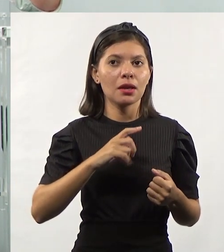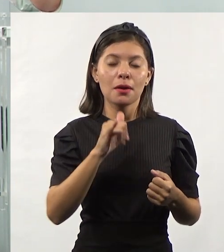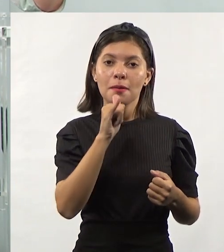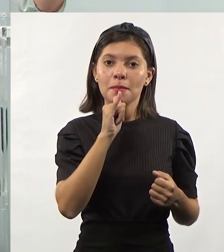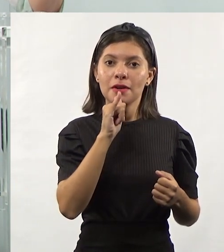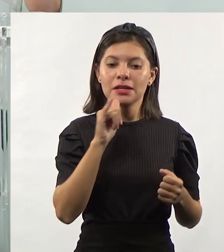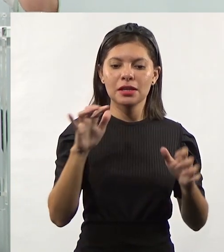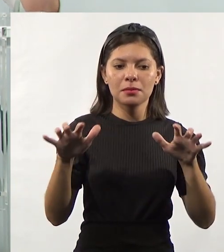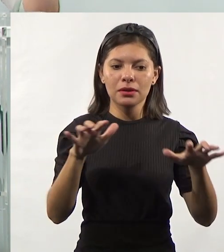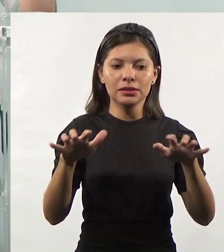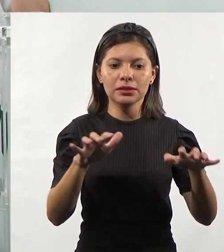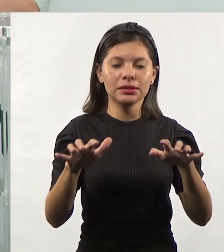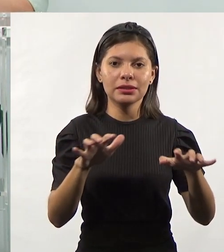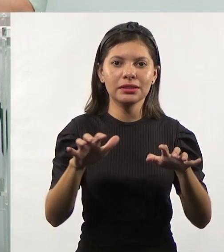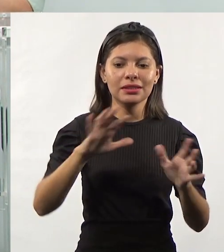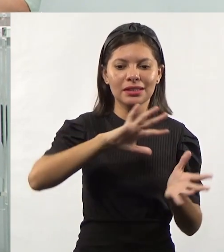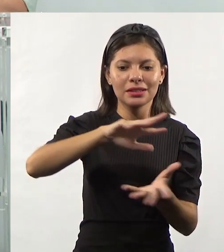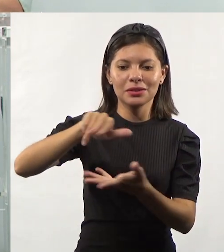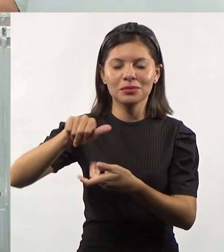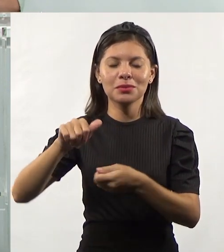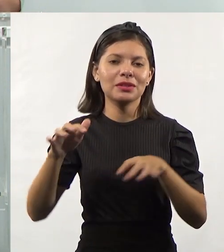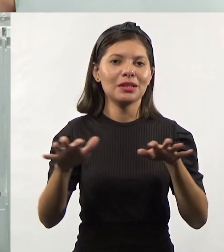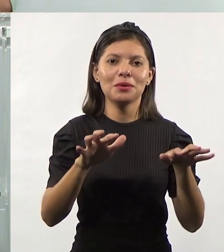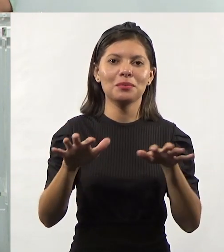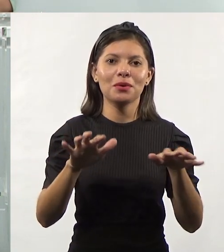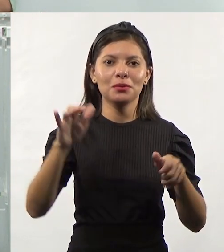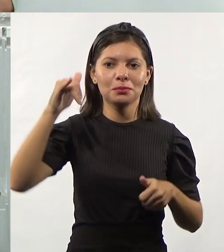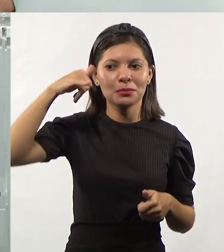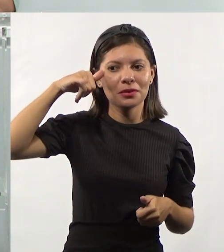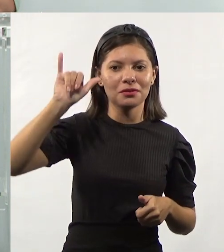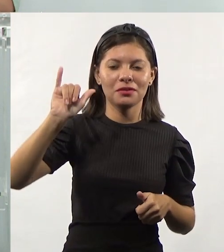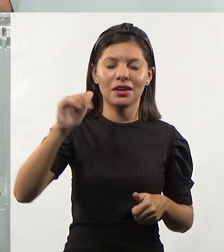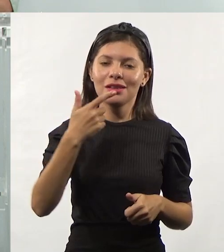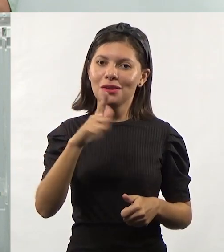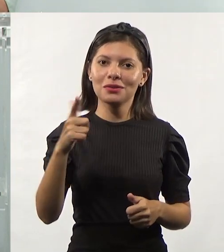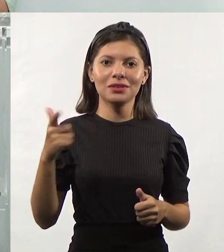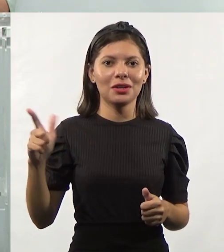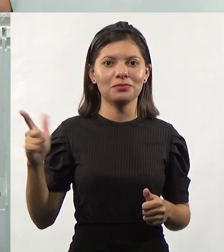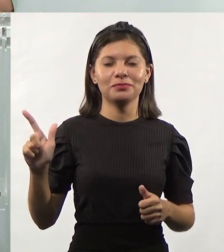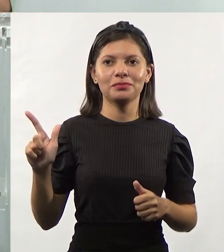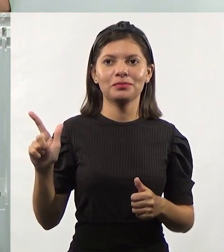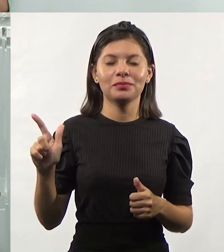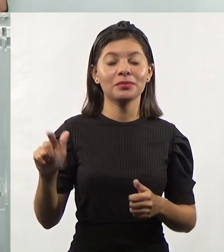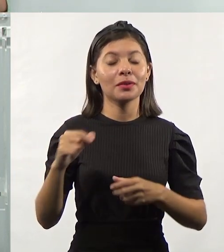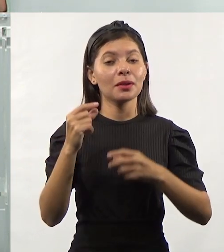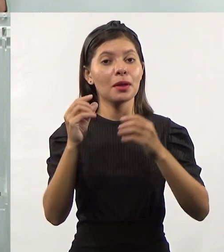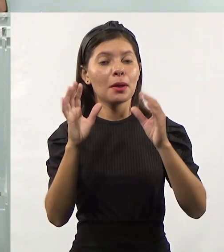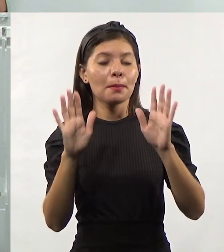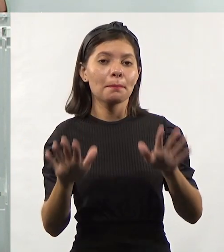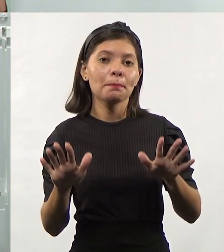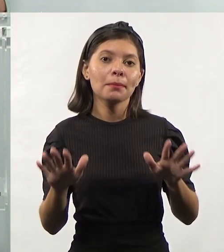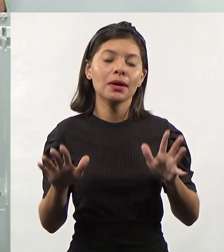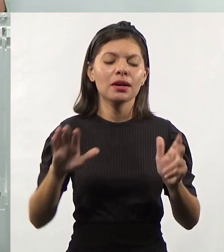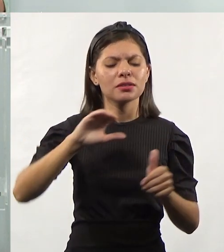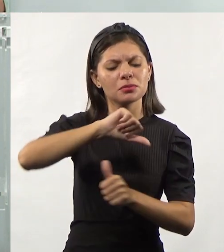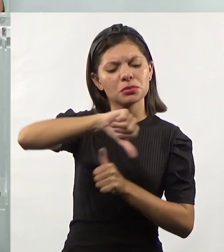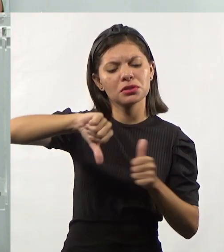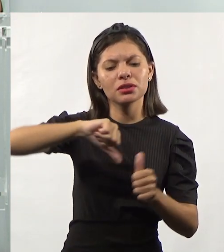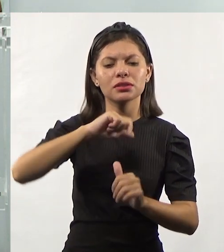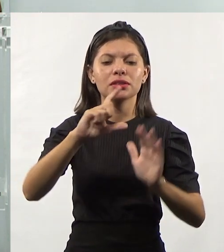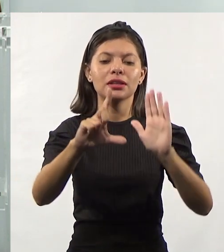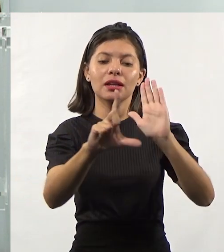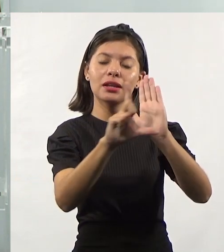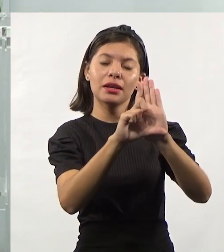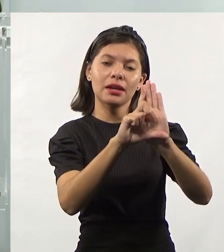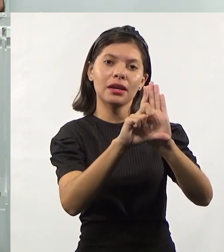sei lá, um terremoto, alguma coisa nesse sentido, né? Mas quando é alguma coisa que a gente consegue prever, uma mudança